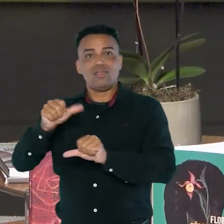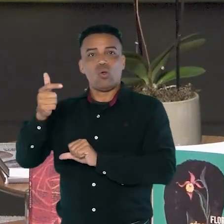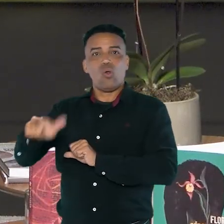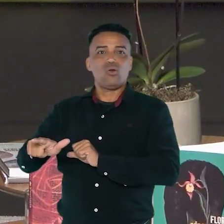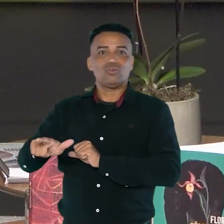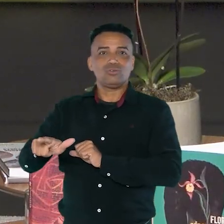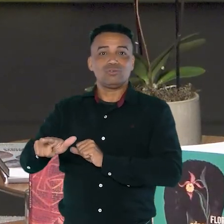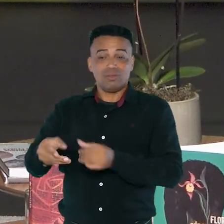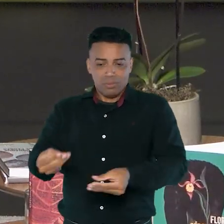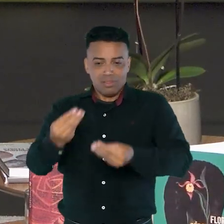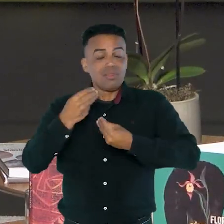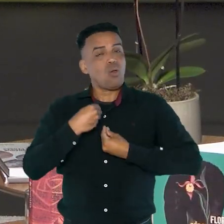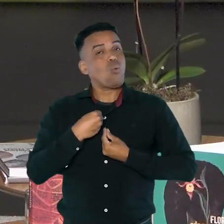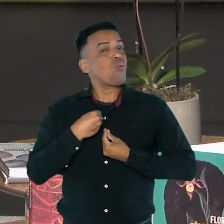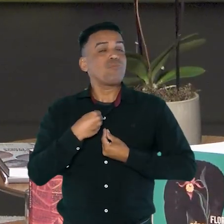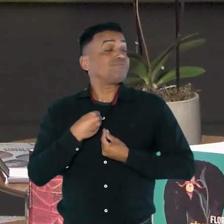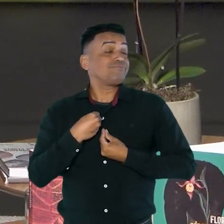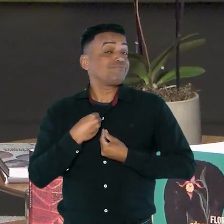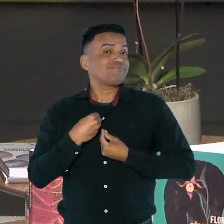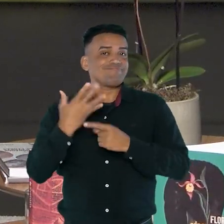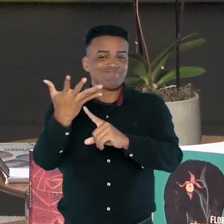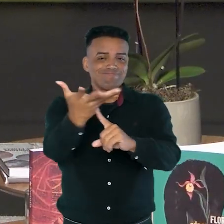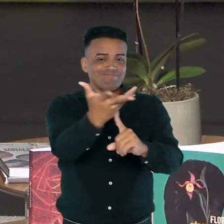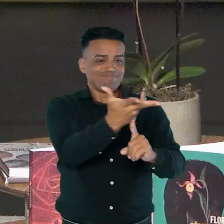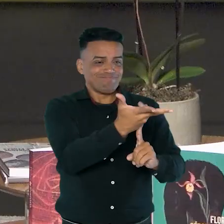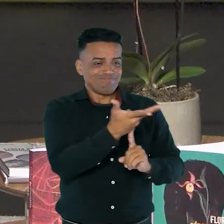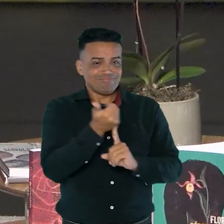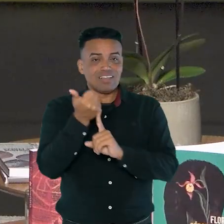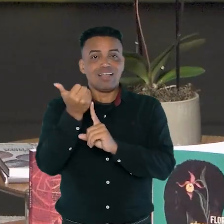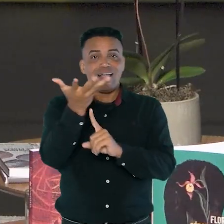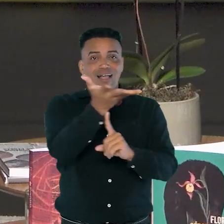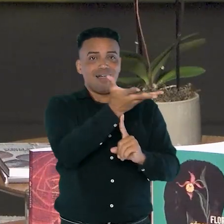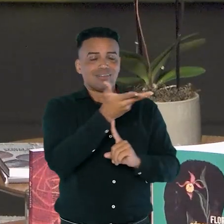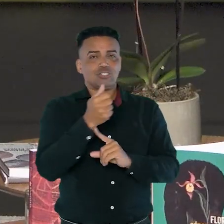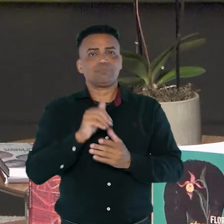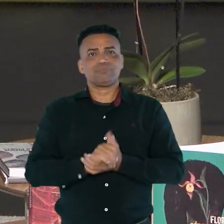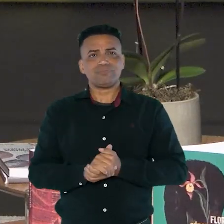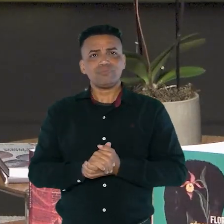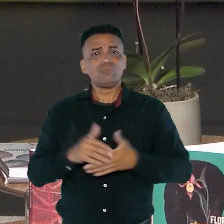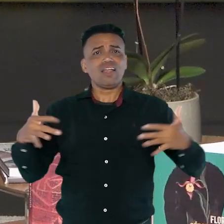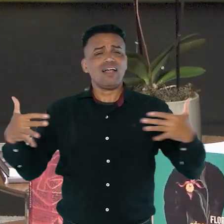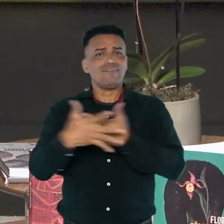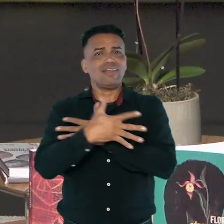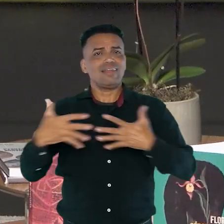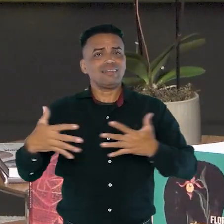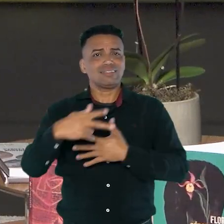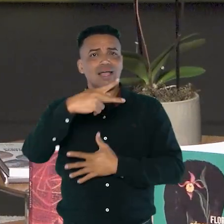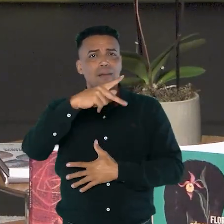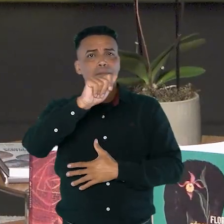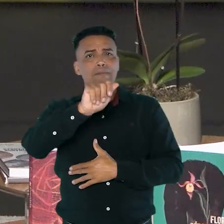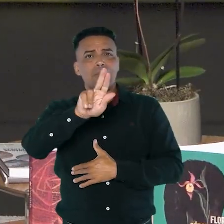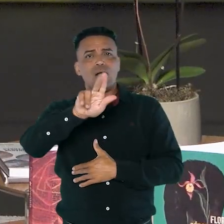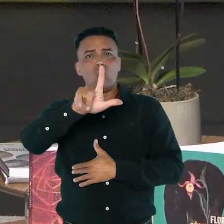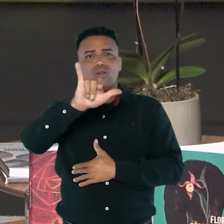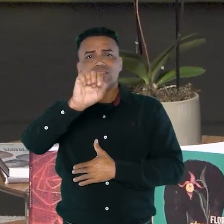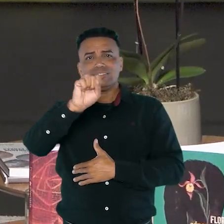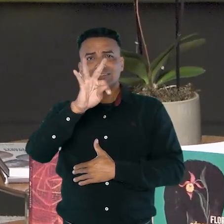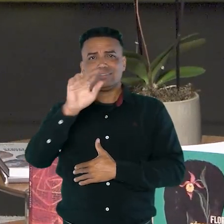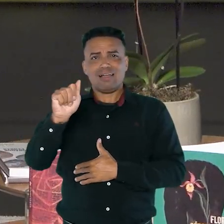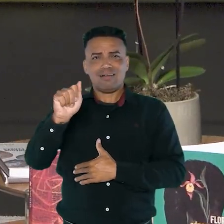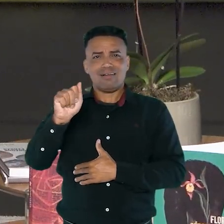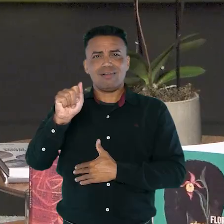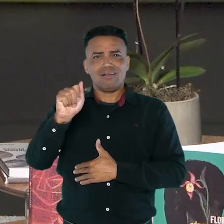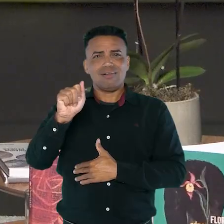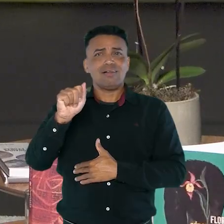foi a arte. Eu poderia estar agora na Avenida Paulista. O microfone do